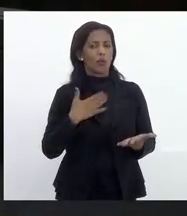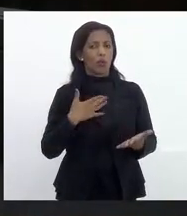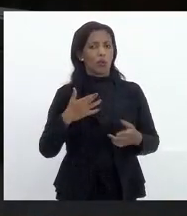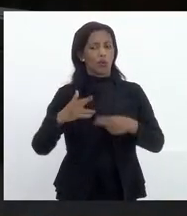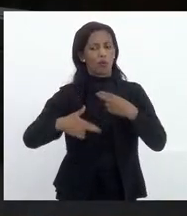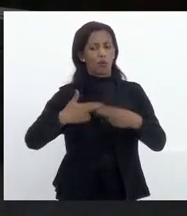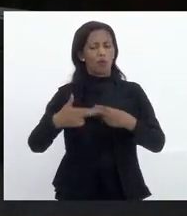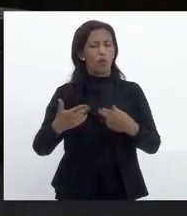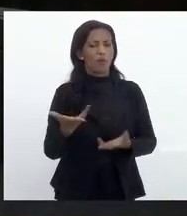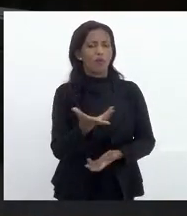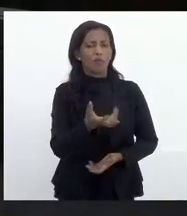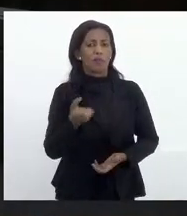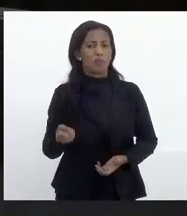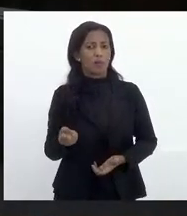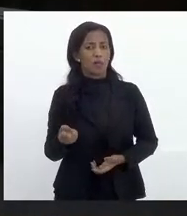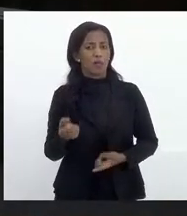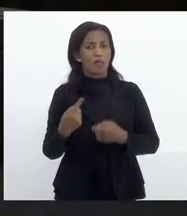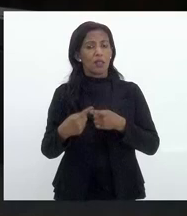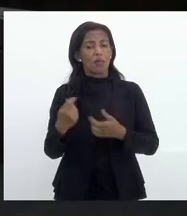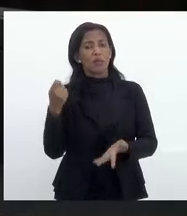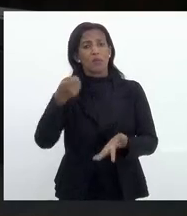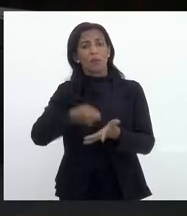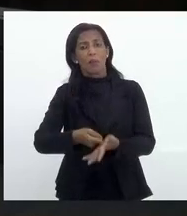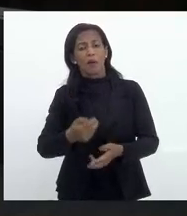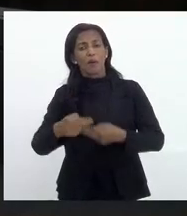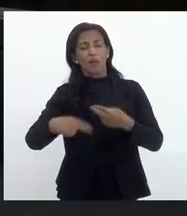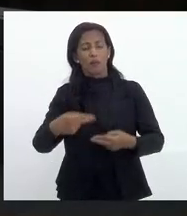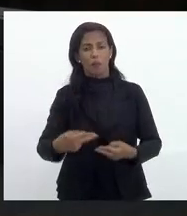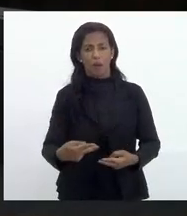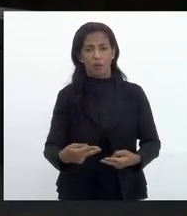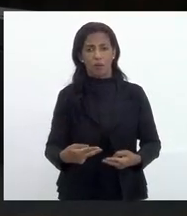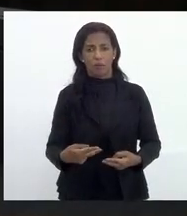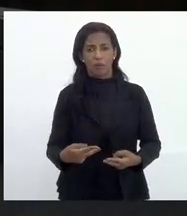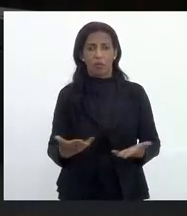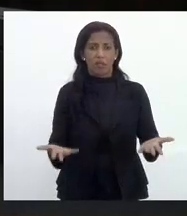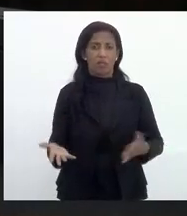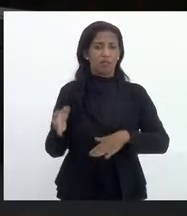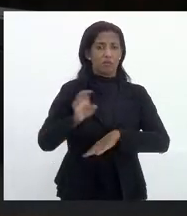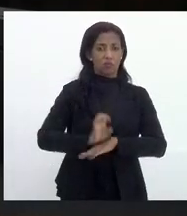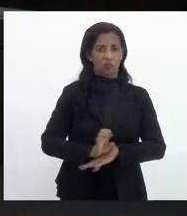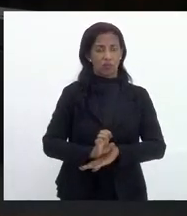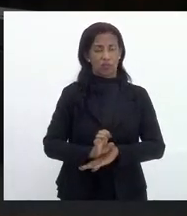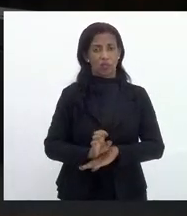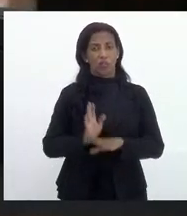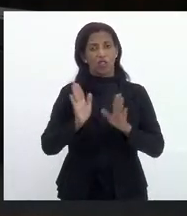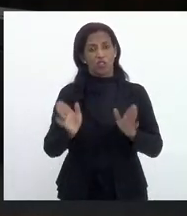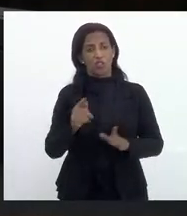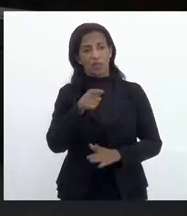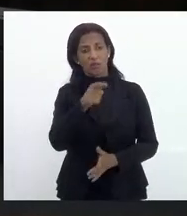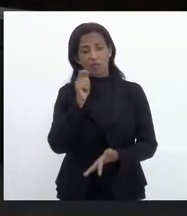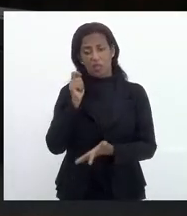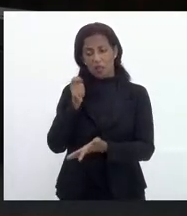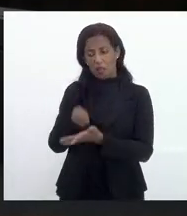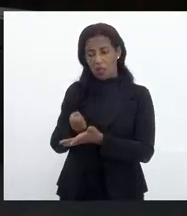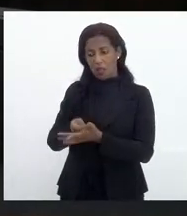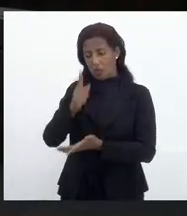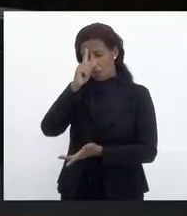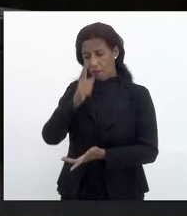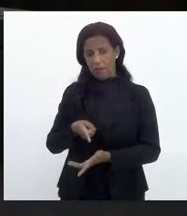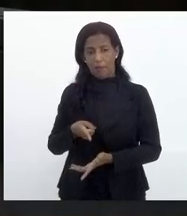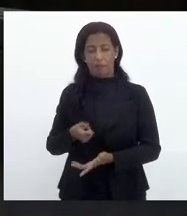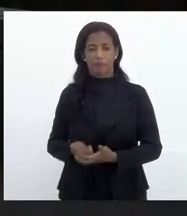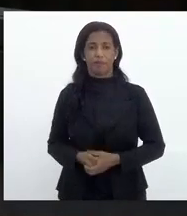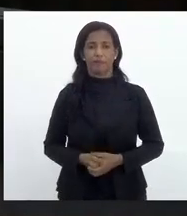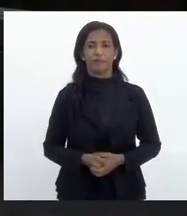reformado a receber então porque que você não paga o reformado em vez de ser o estado já que você que determina a conta ele vai